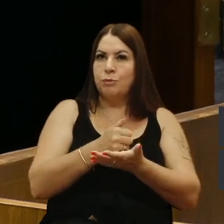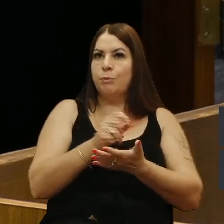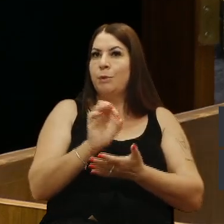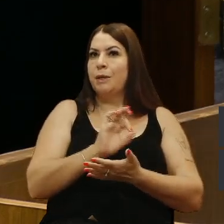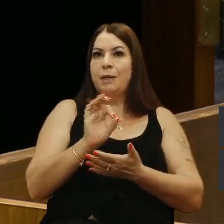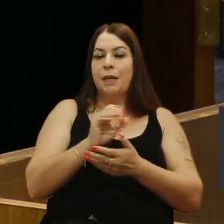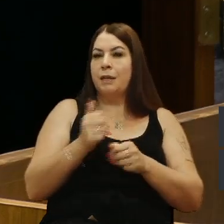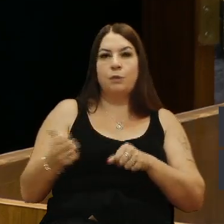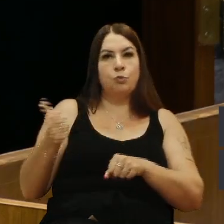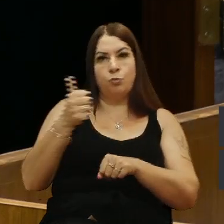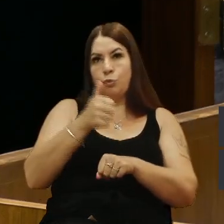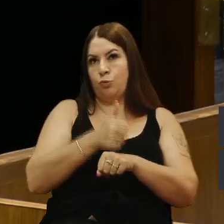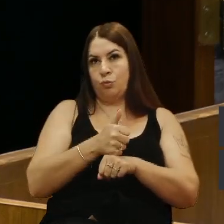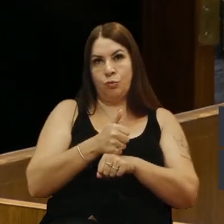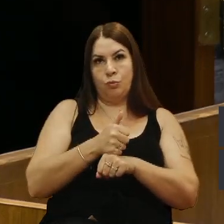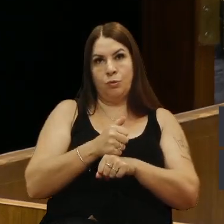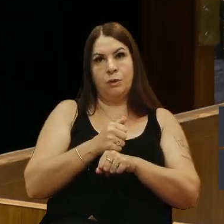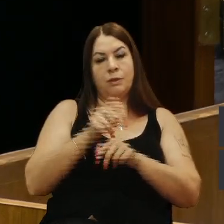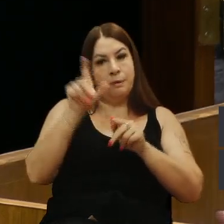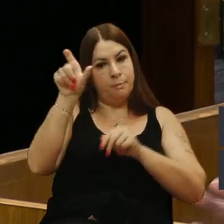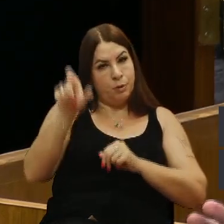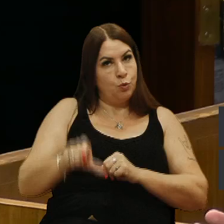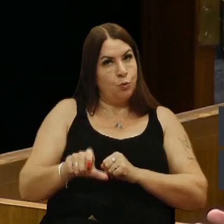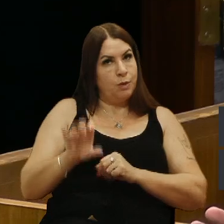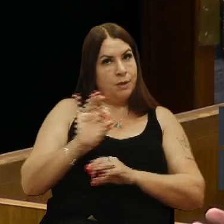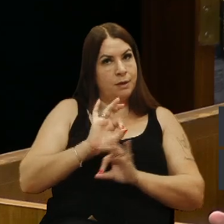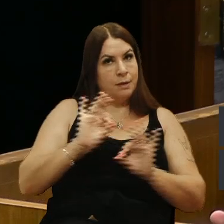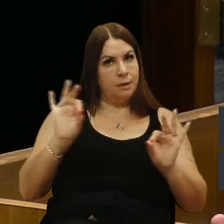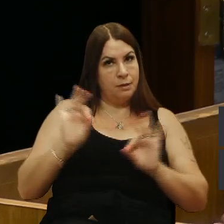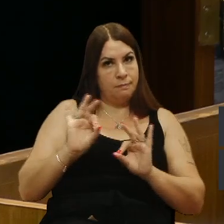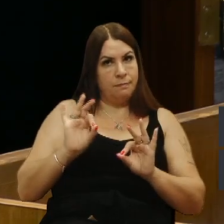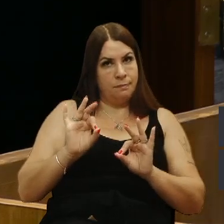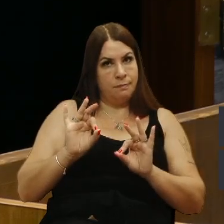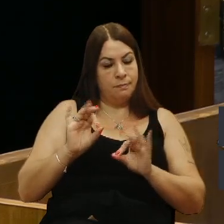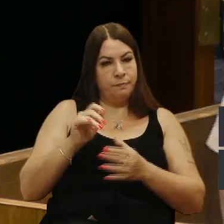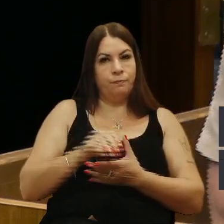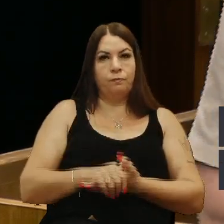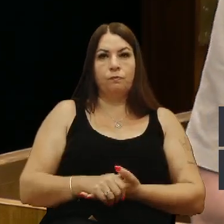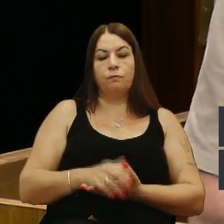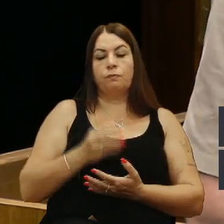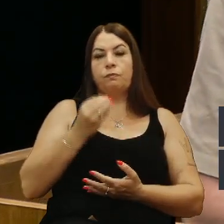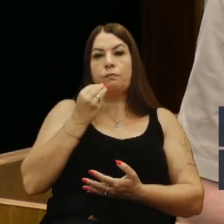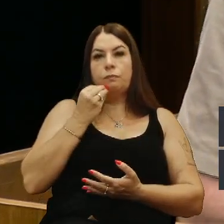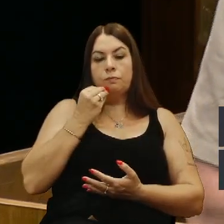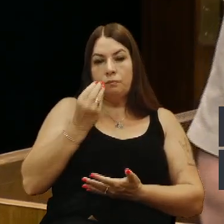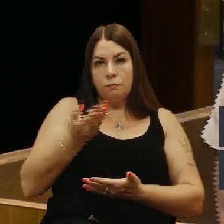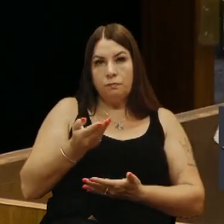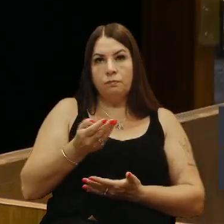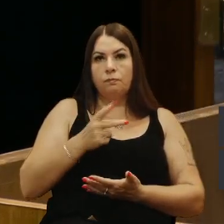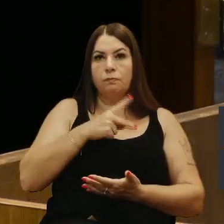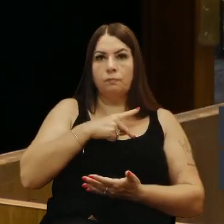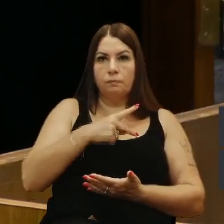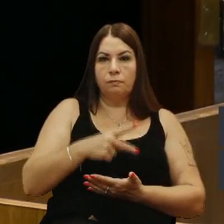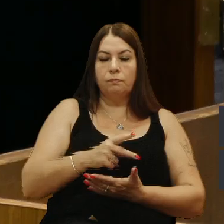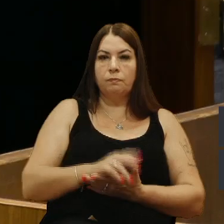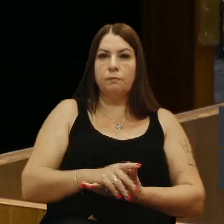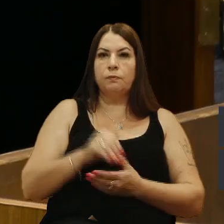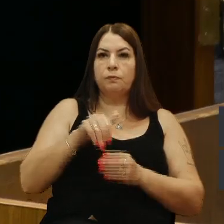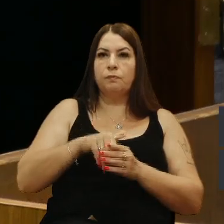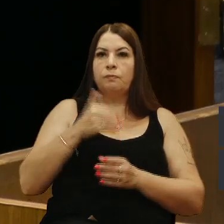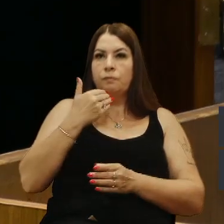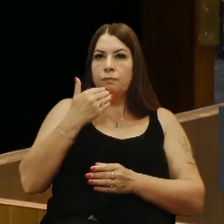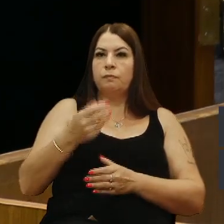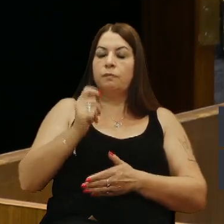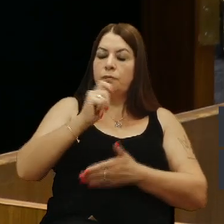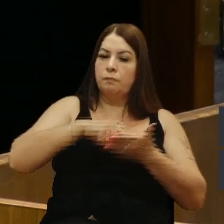nada substitui o recurso humano. Nada. Então aqui, obviamente, presidente, votarei favorável,